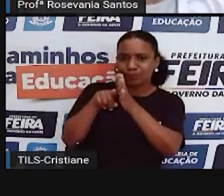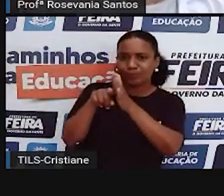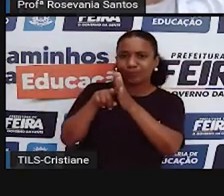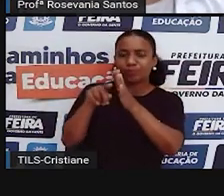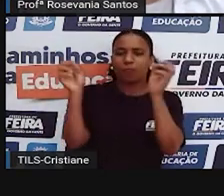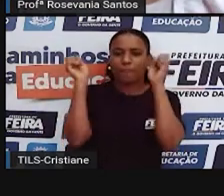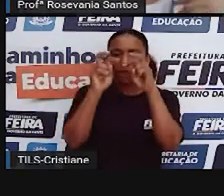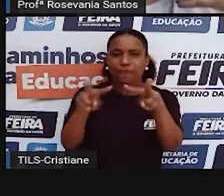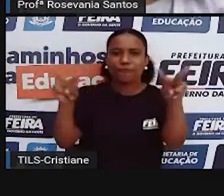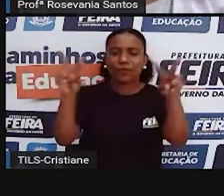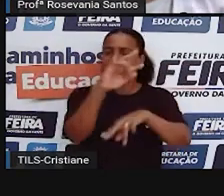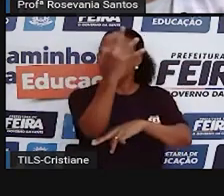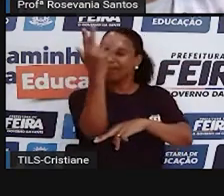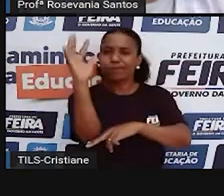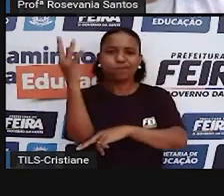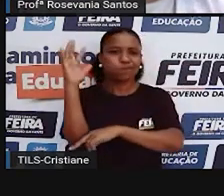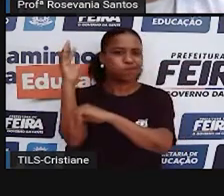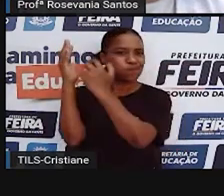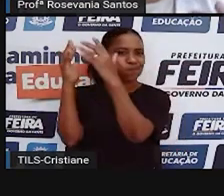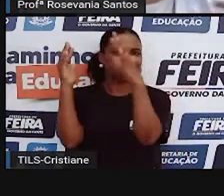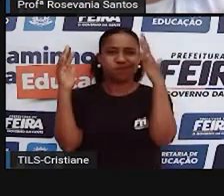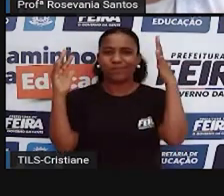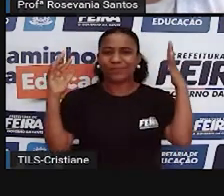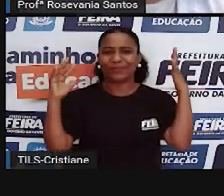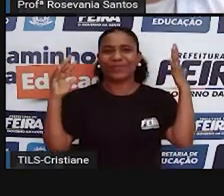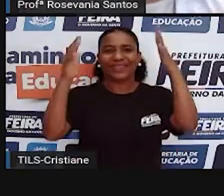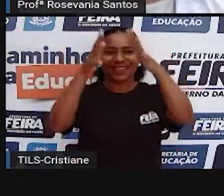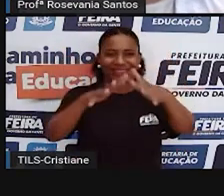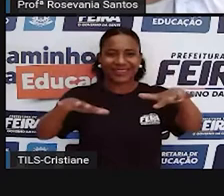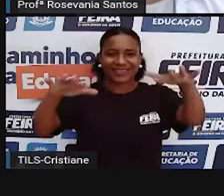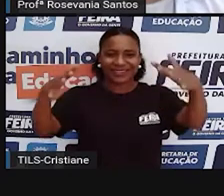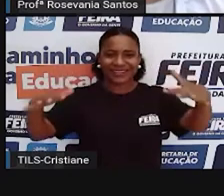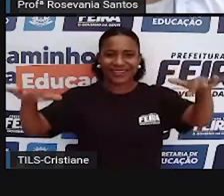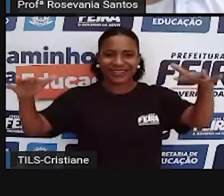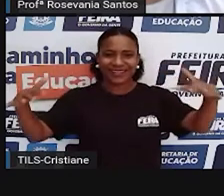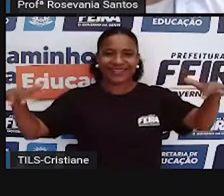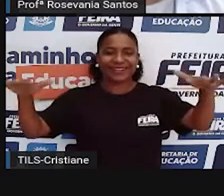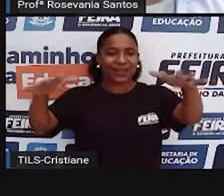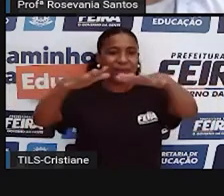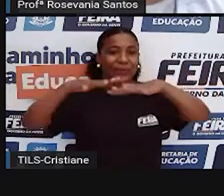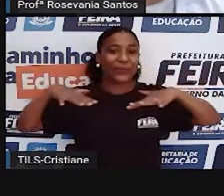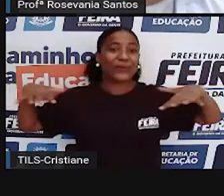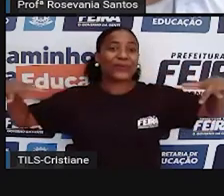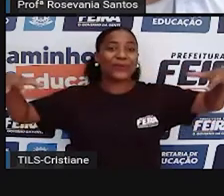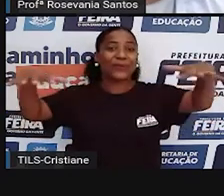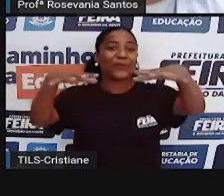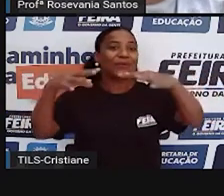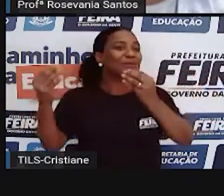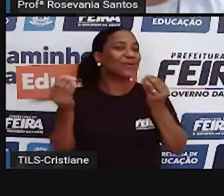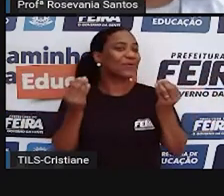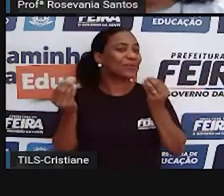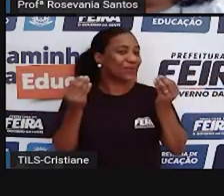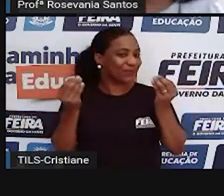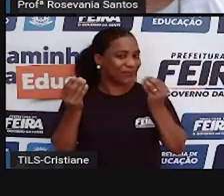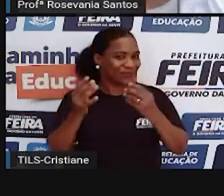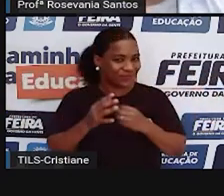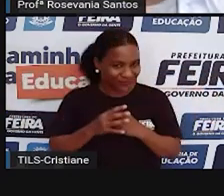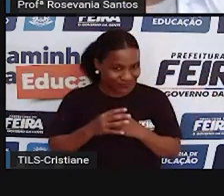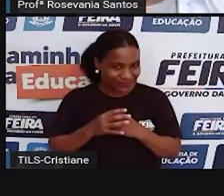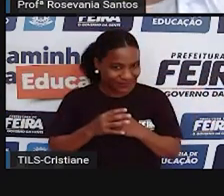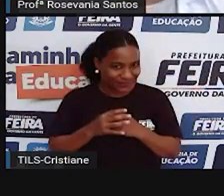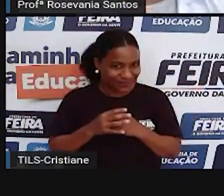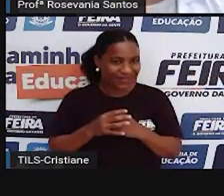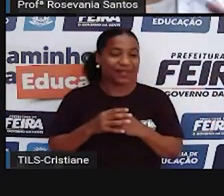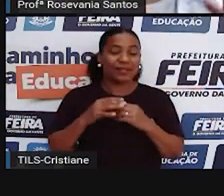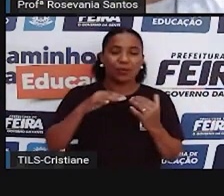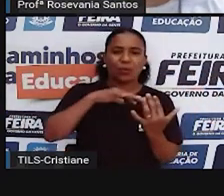campos, essas florestas, né? Essas áreas da cidade, como é que a gente olha isso e vê isso